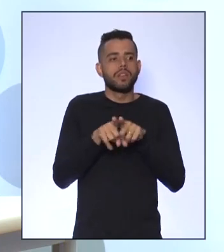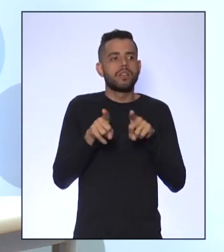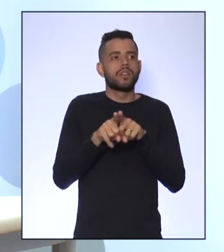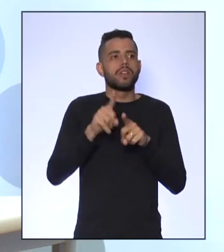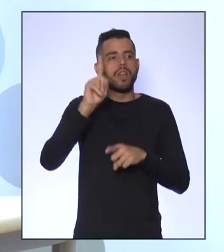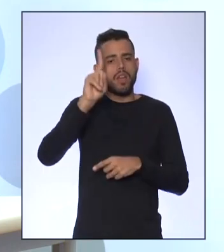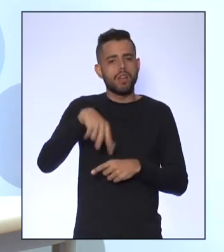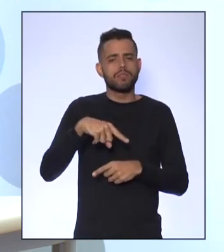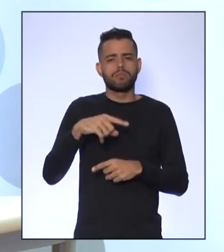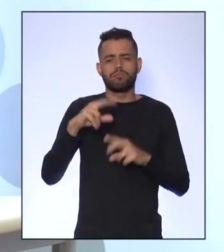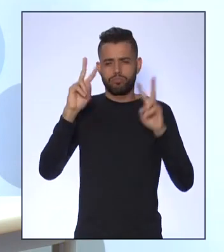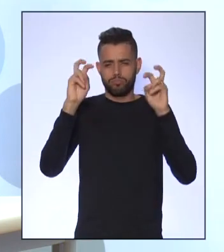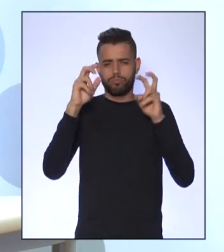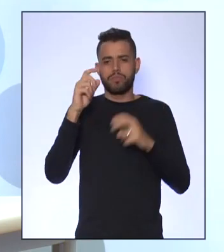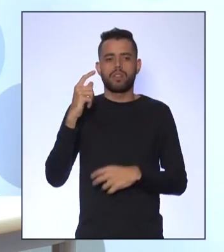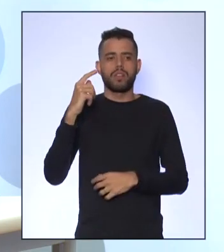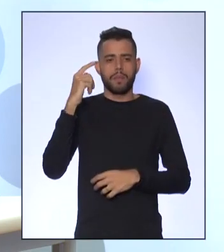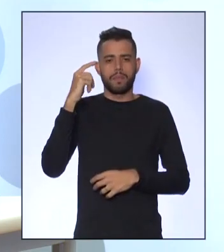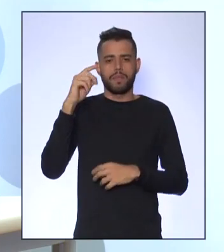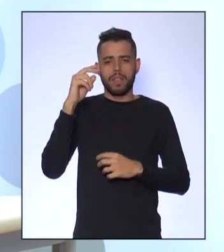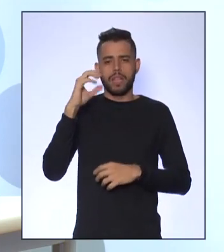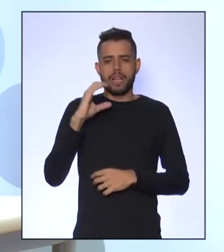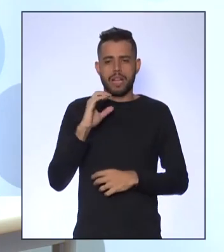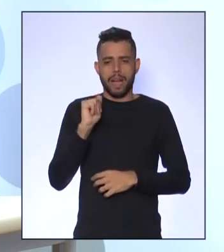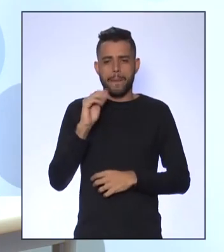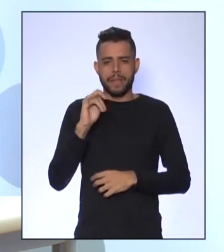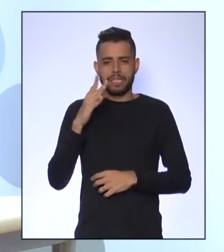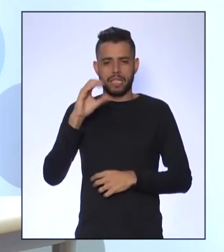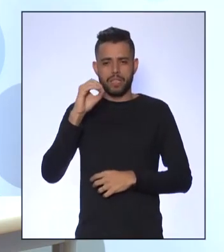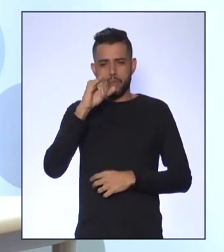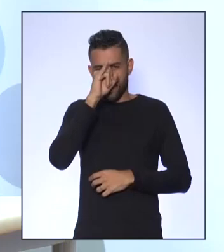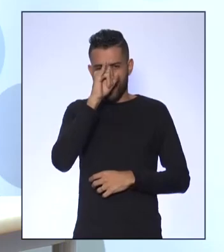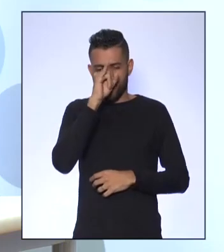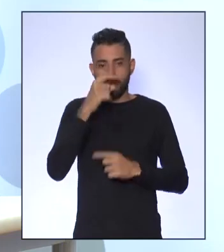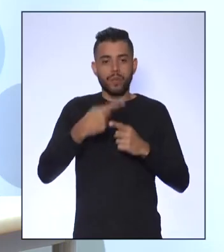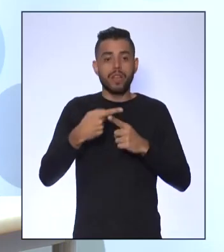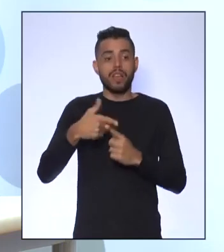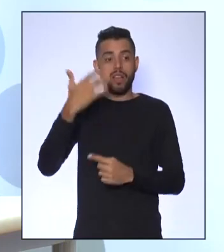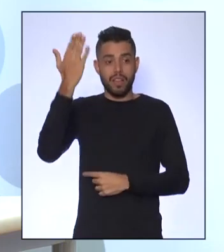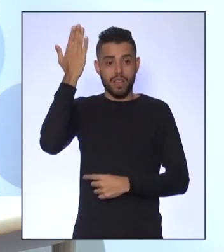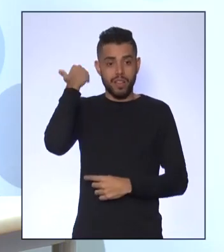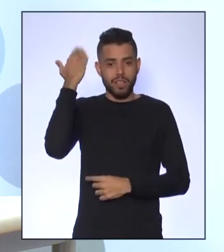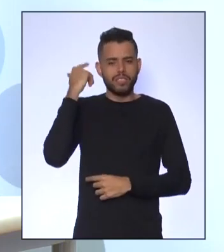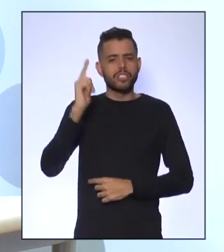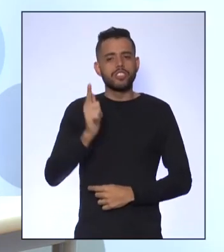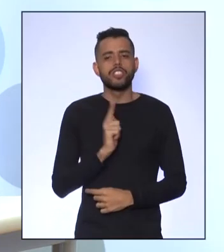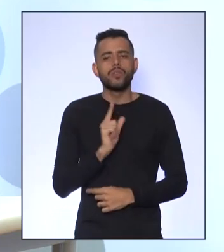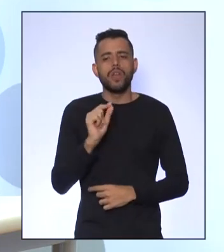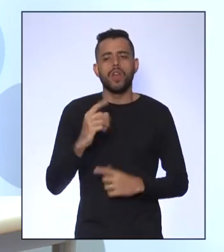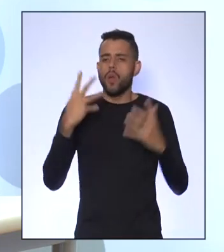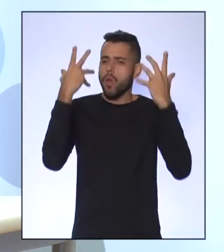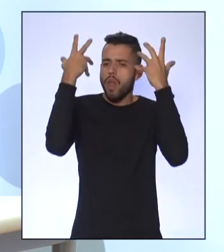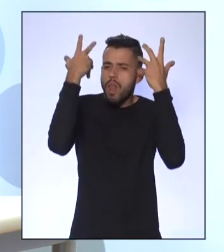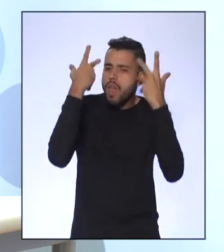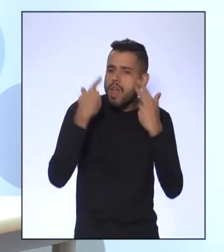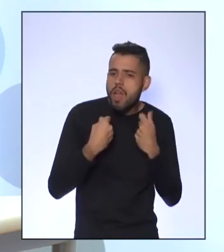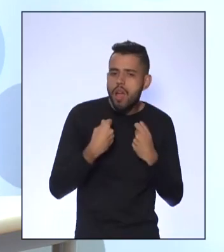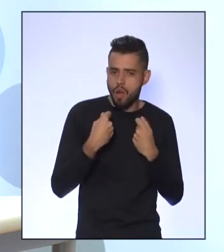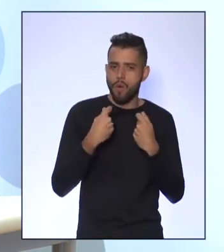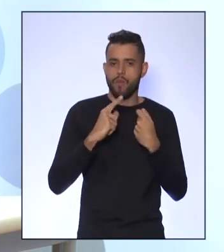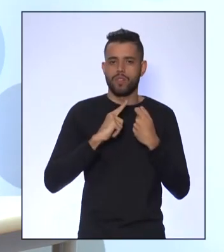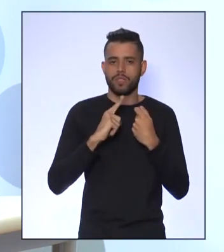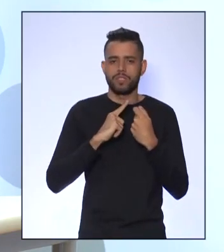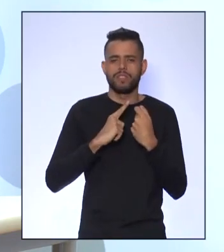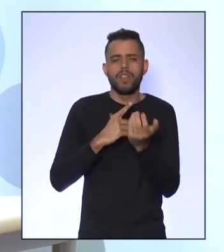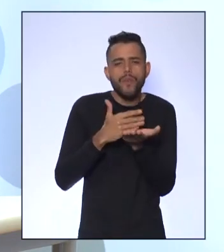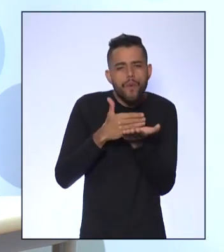de Porco, porque no início, nas casas dos barões, existiam aquele leão, no